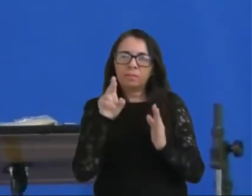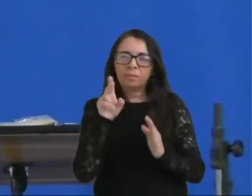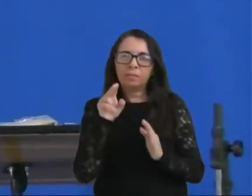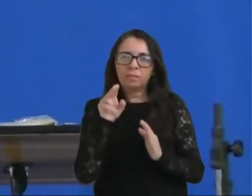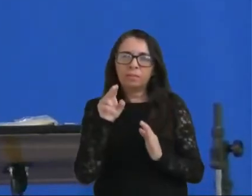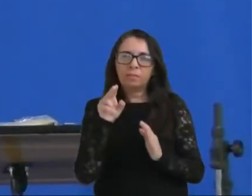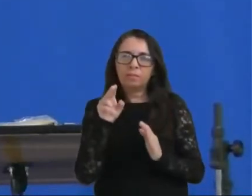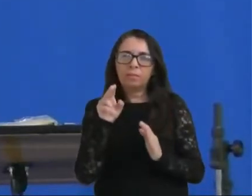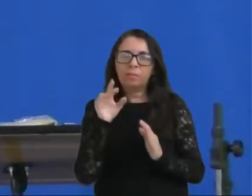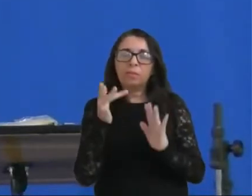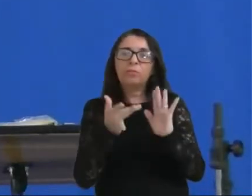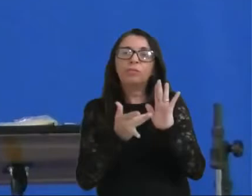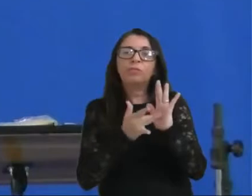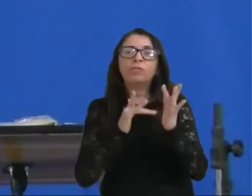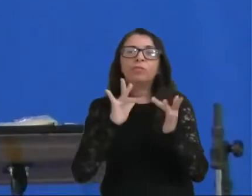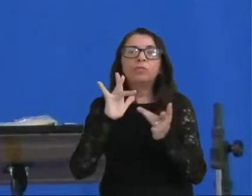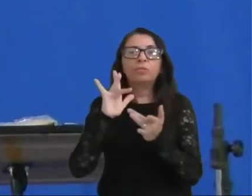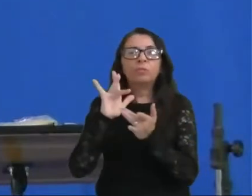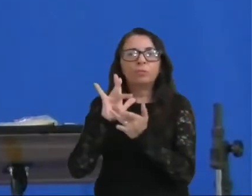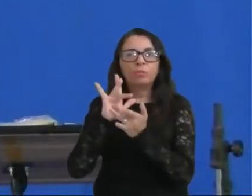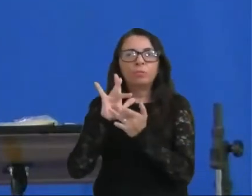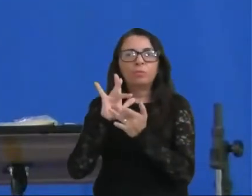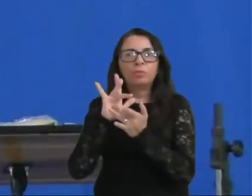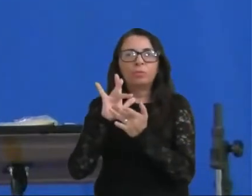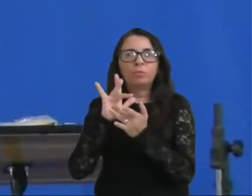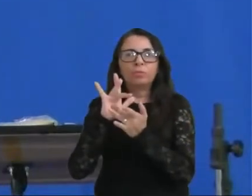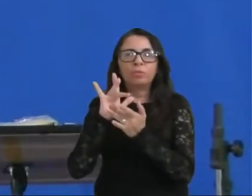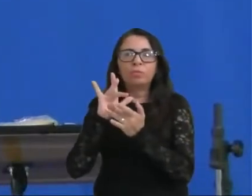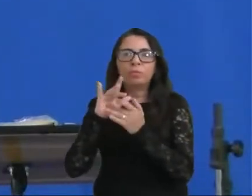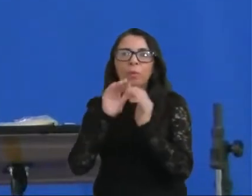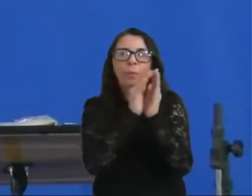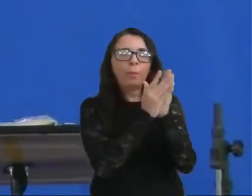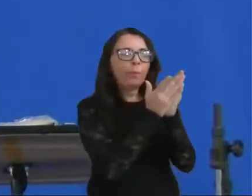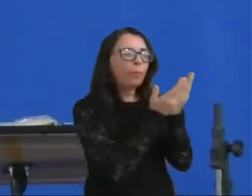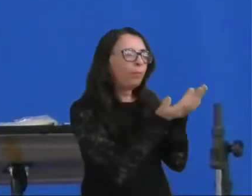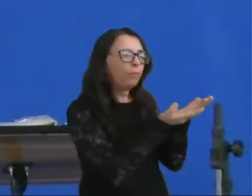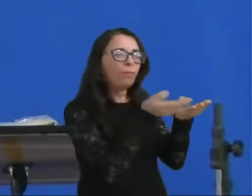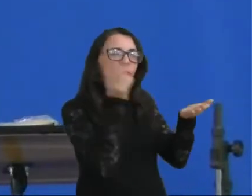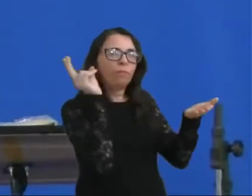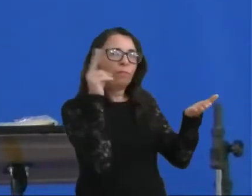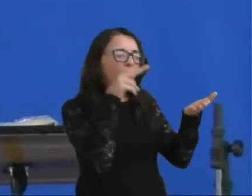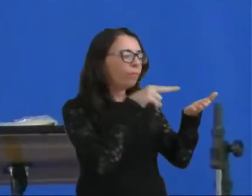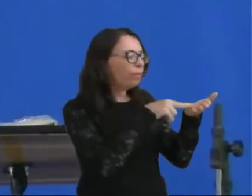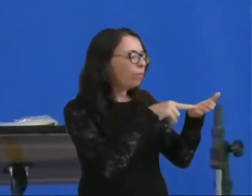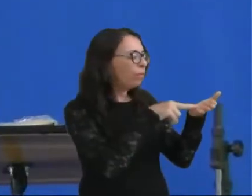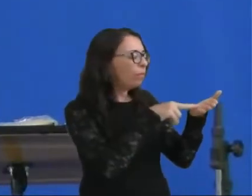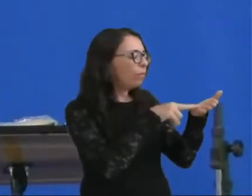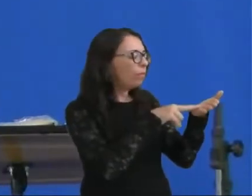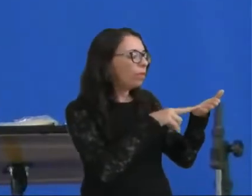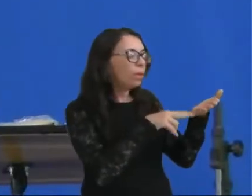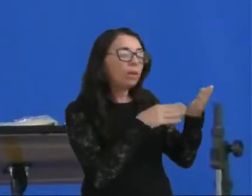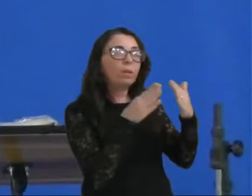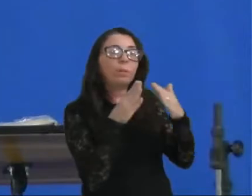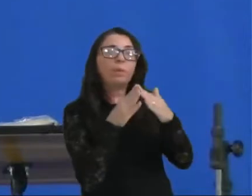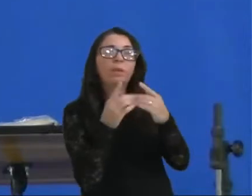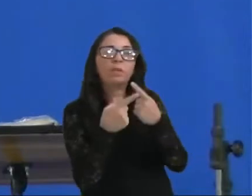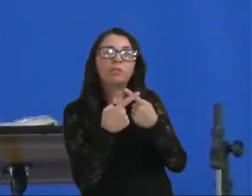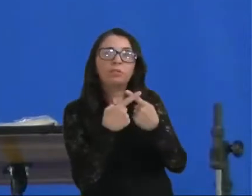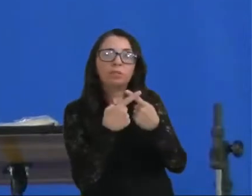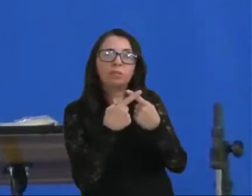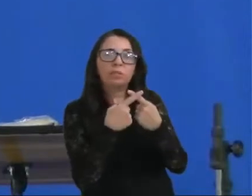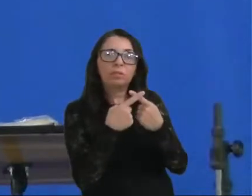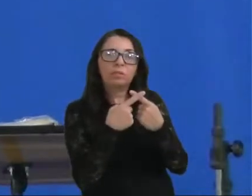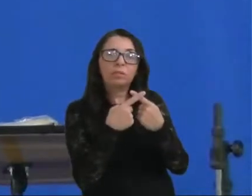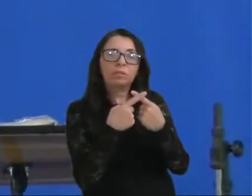Uma carta do noivo à sua noiva. Por quê? Uma carta do noivo à sua noiva. Porque